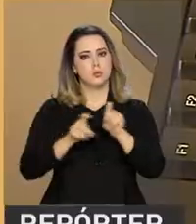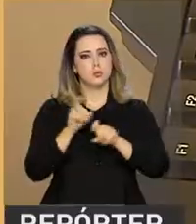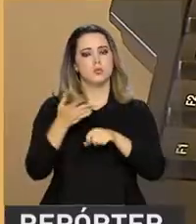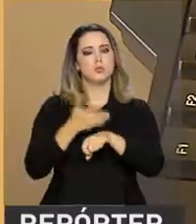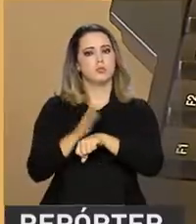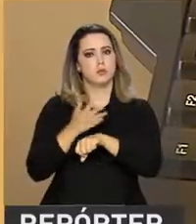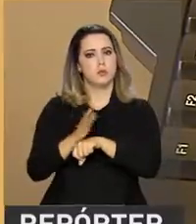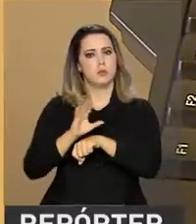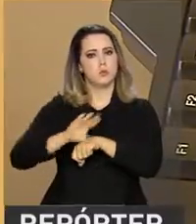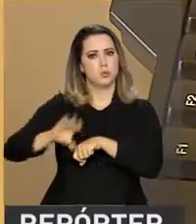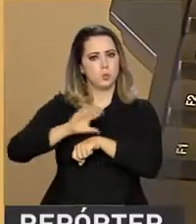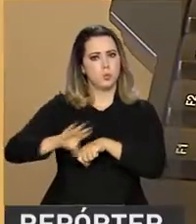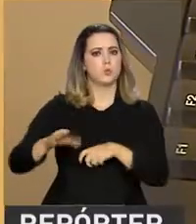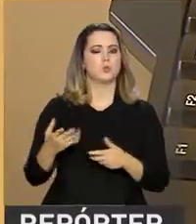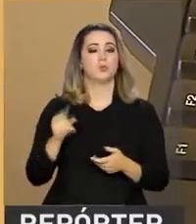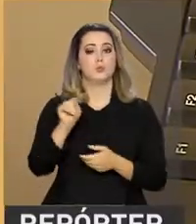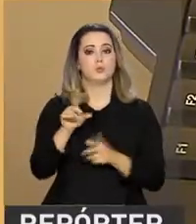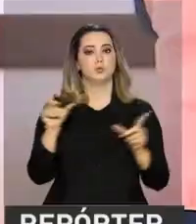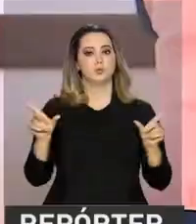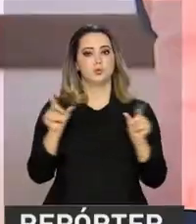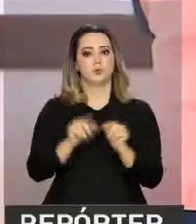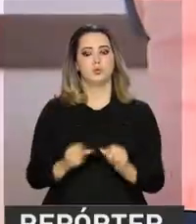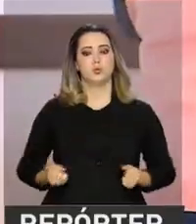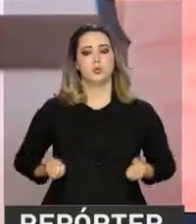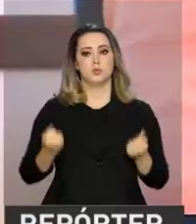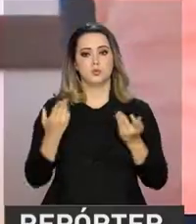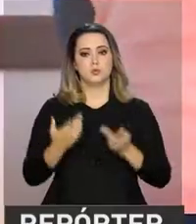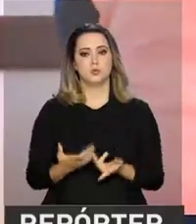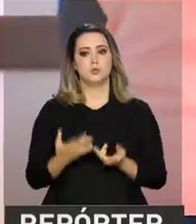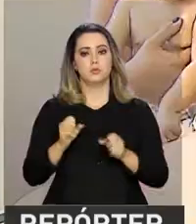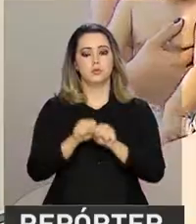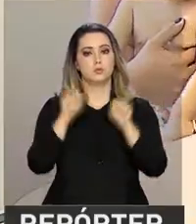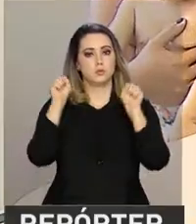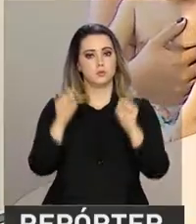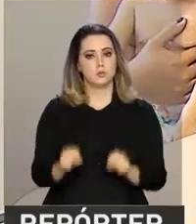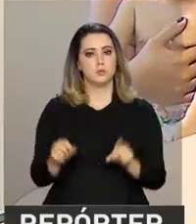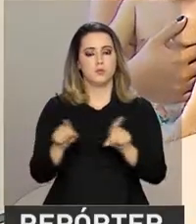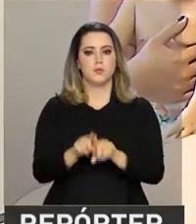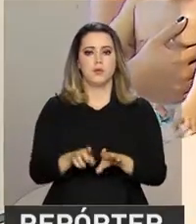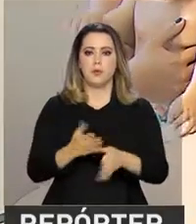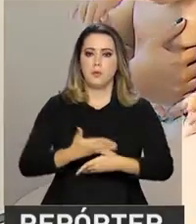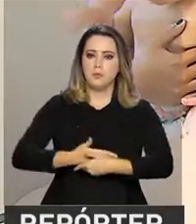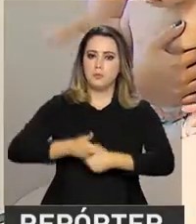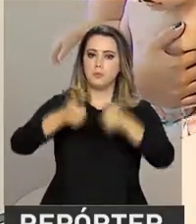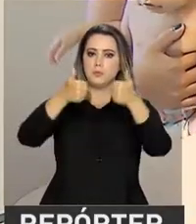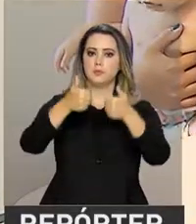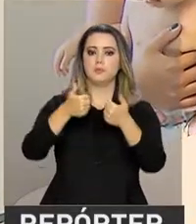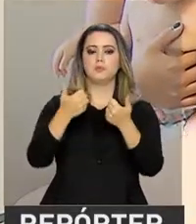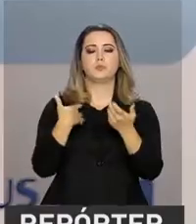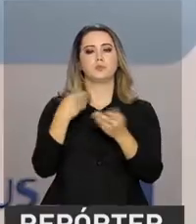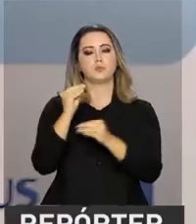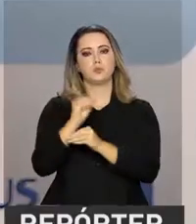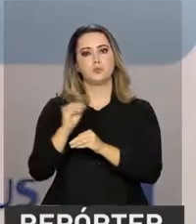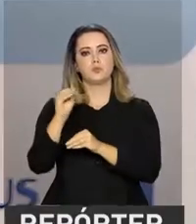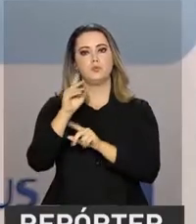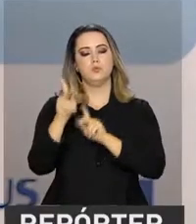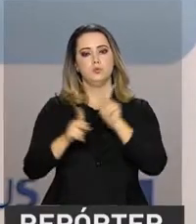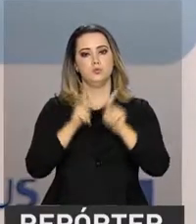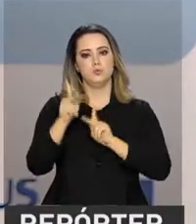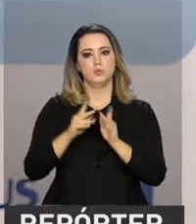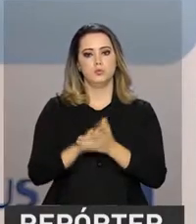para o governo a medida vai reduzir custos no sistema único de saúde e melhorar o atendimento à população haverá